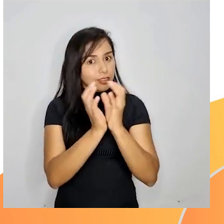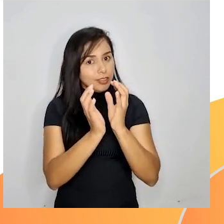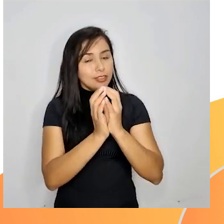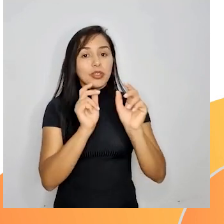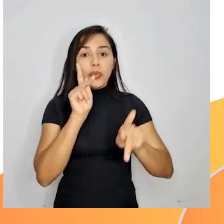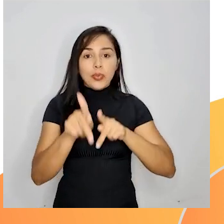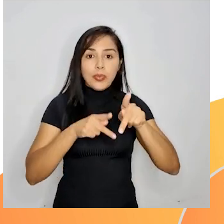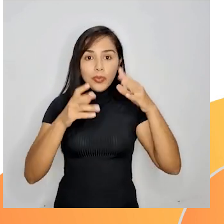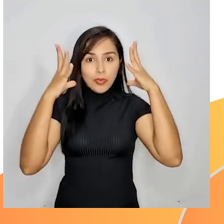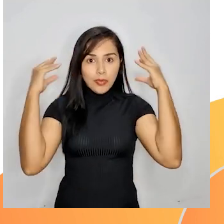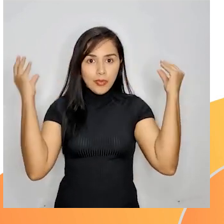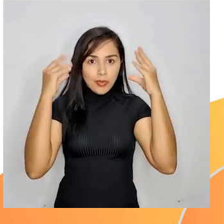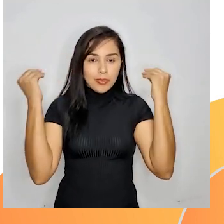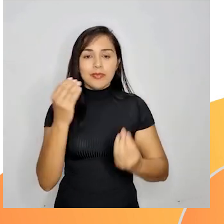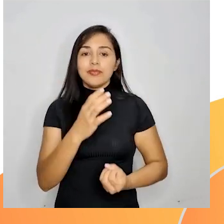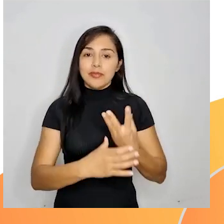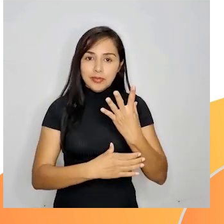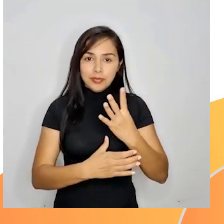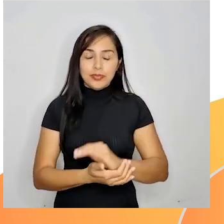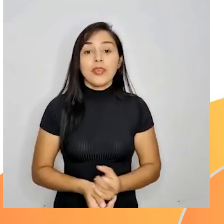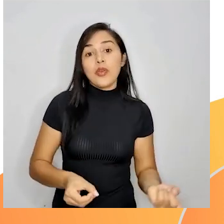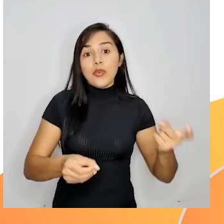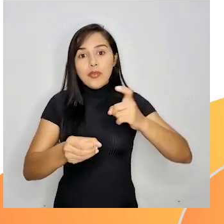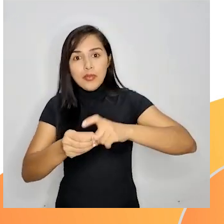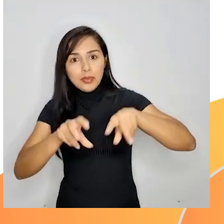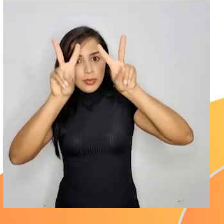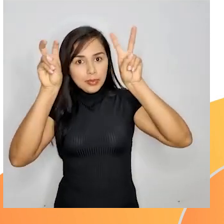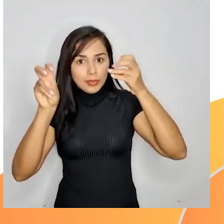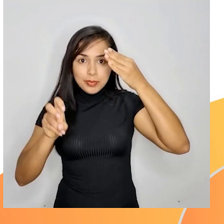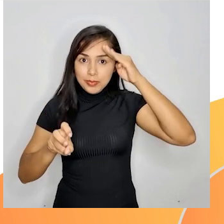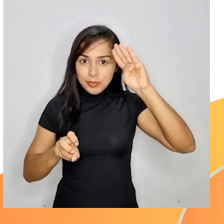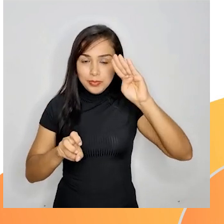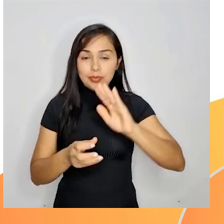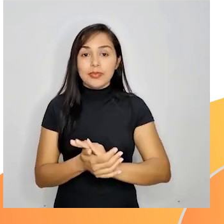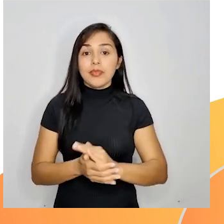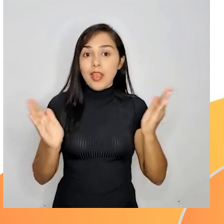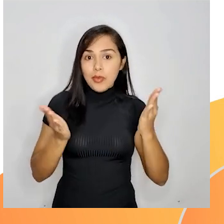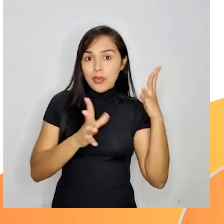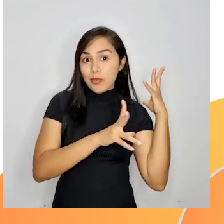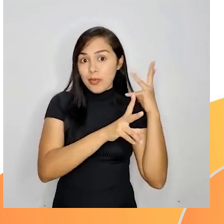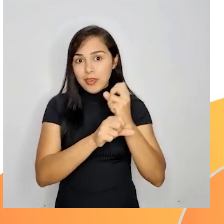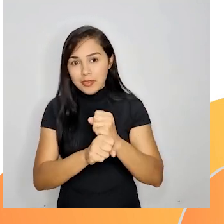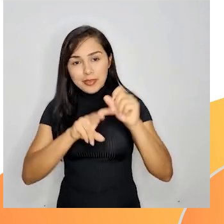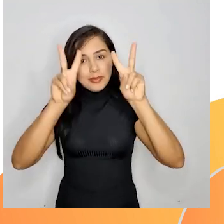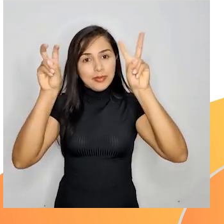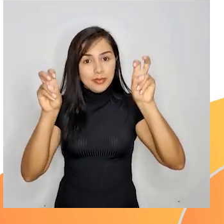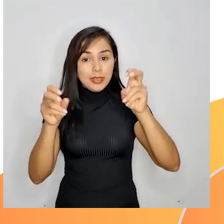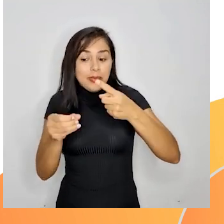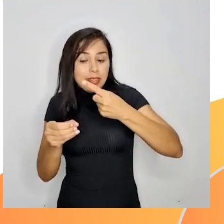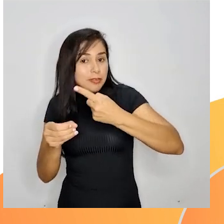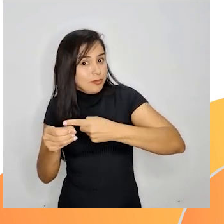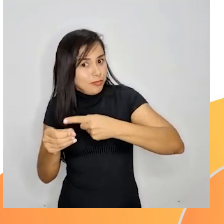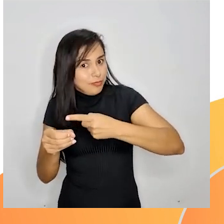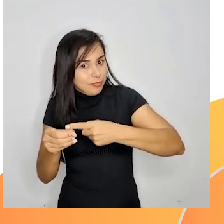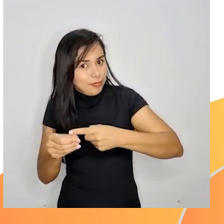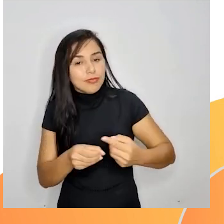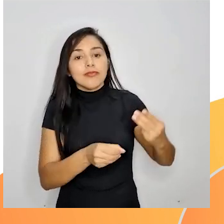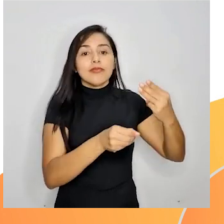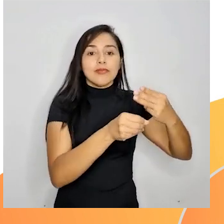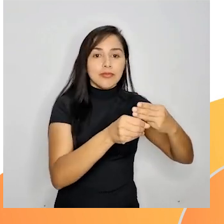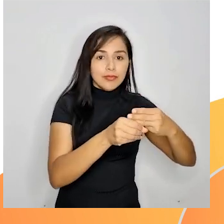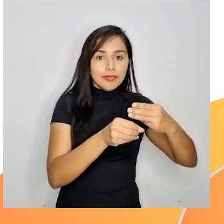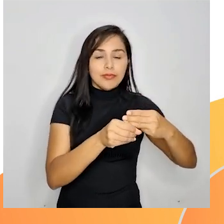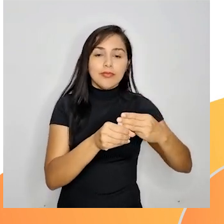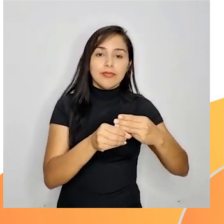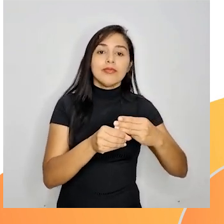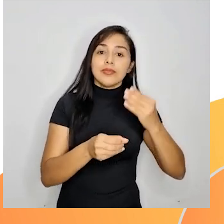Retomando o assunto principal da nossa aula, a gente vai revisar o que é cidade e o que é município.